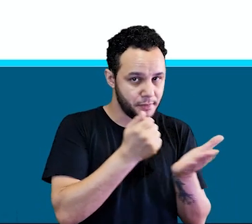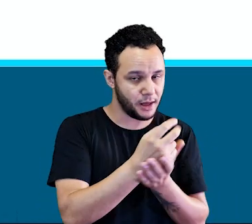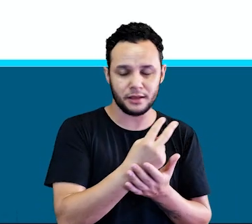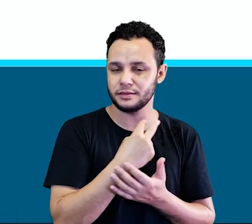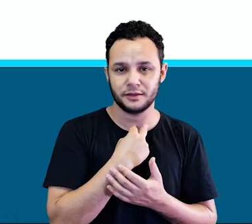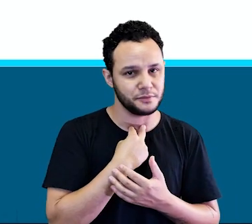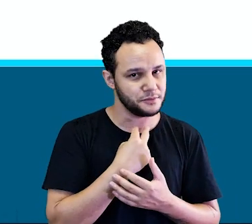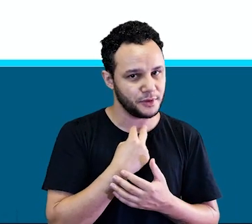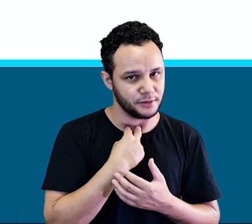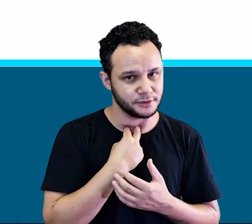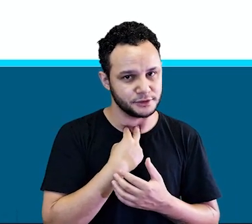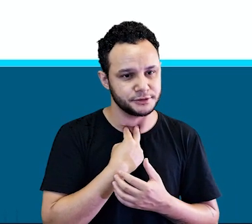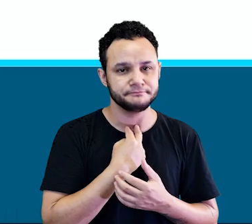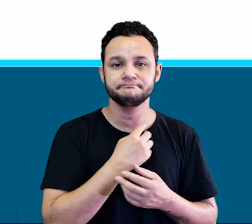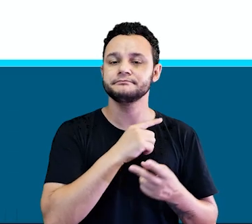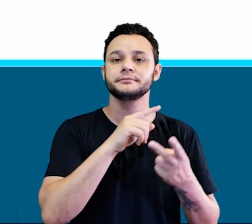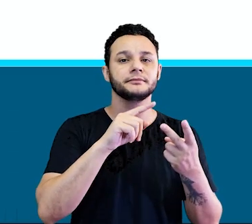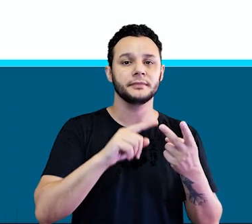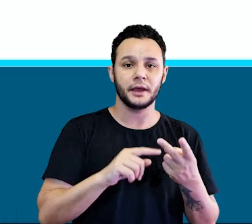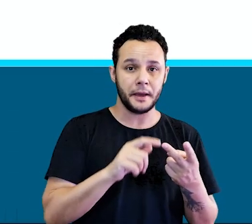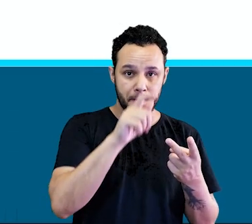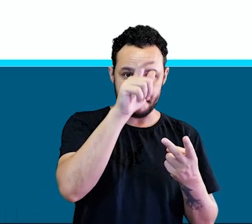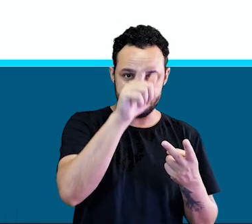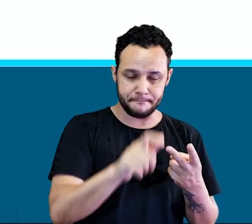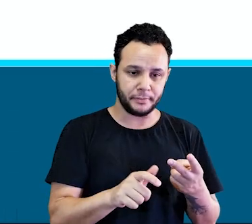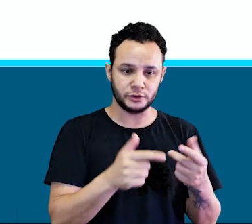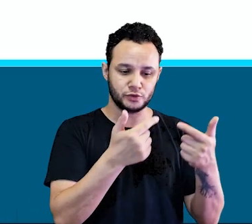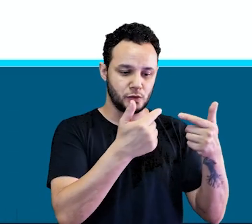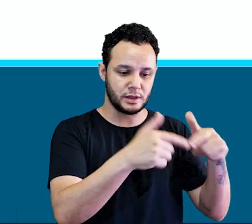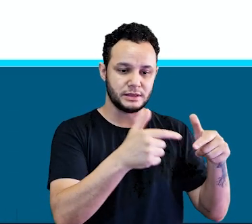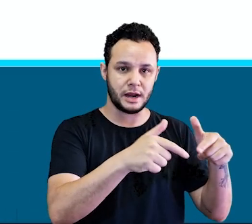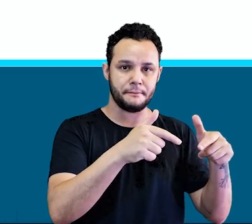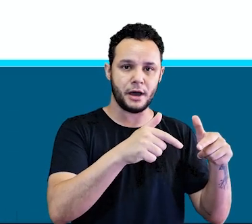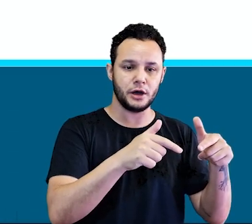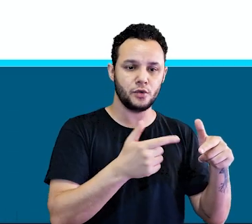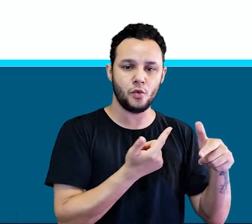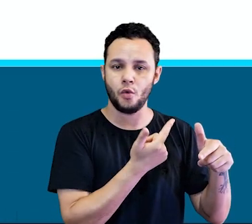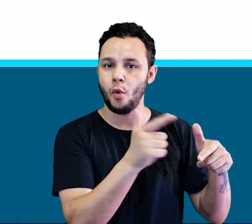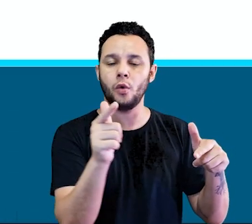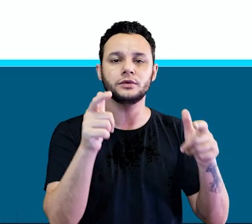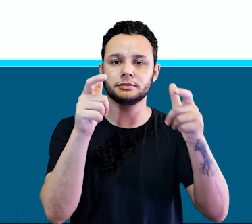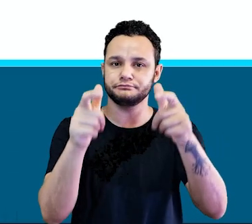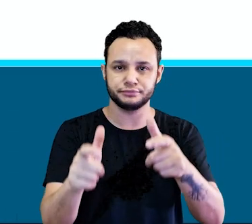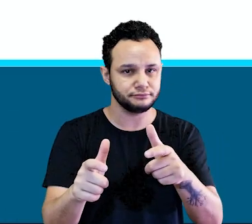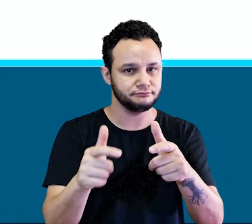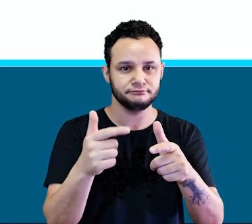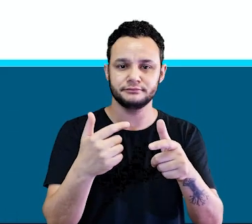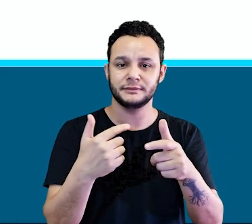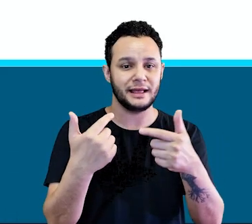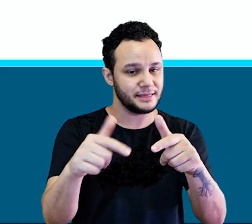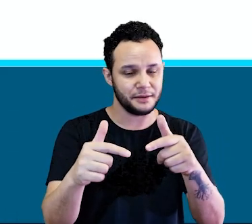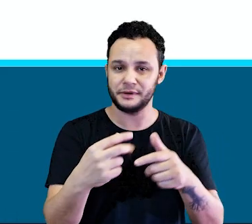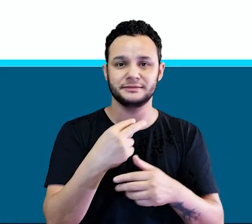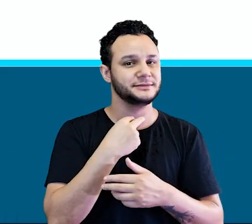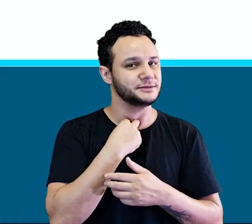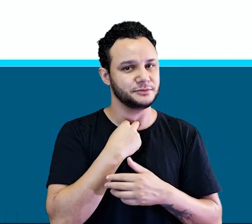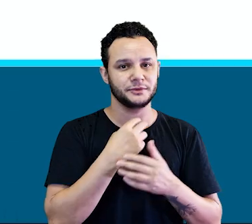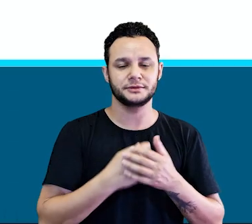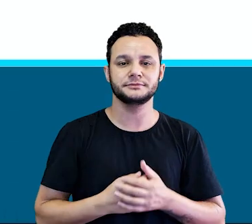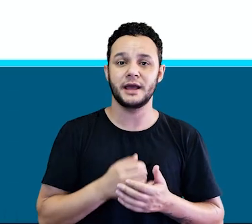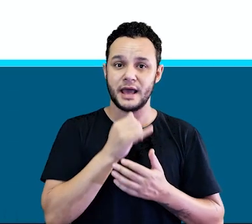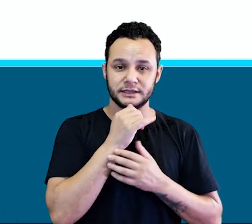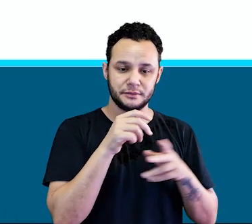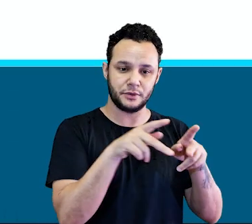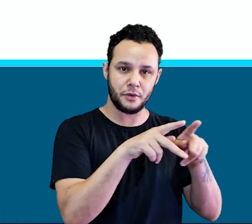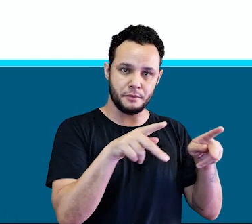também remunerar pessoas que estão em desvio de função, por exemplo, né? Um professor que vai trabalhar no gabinete do